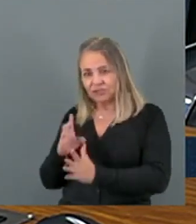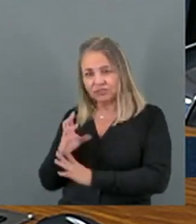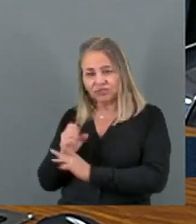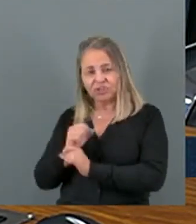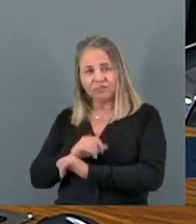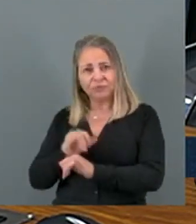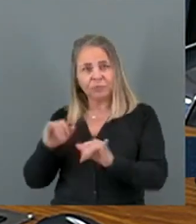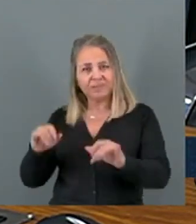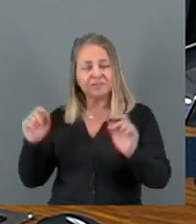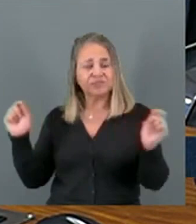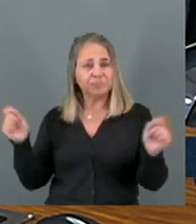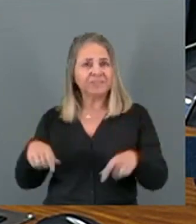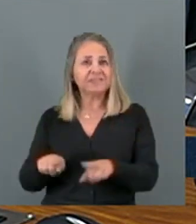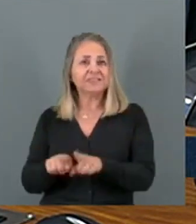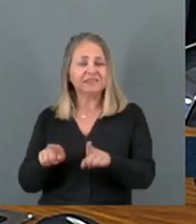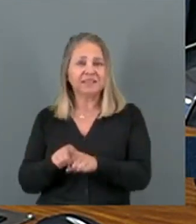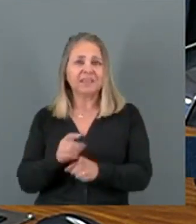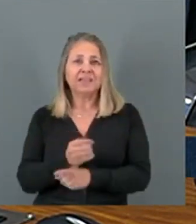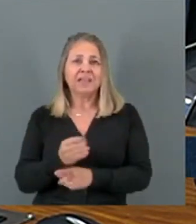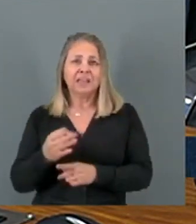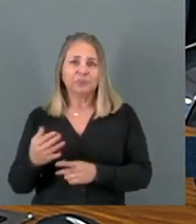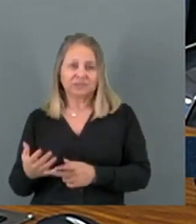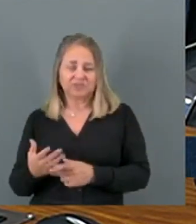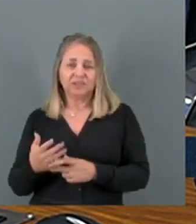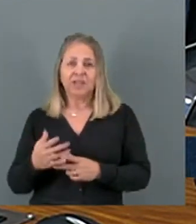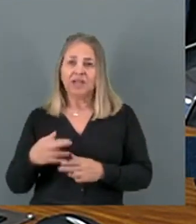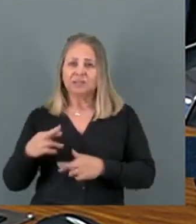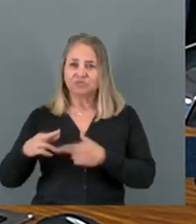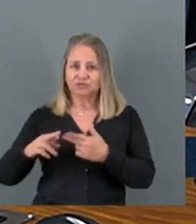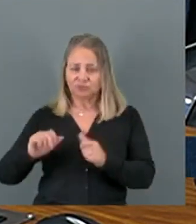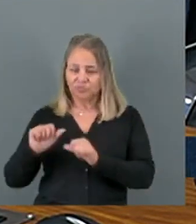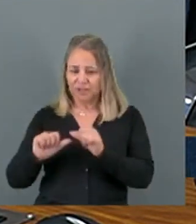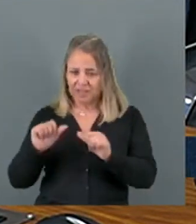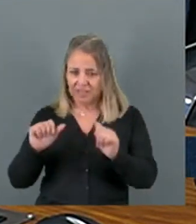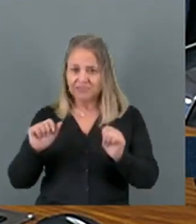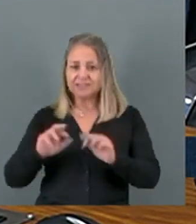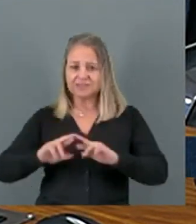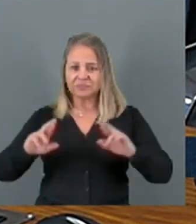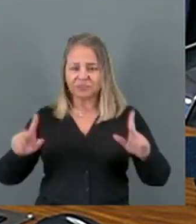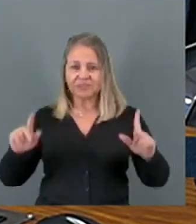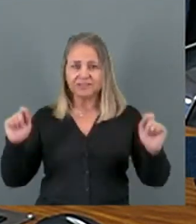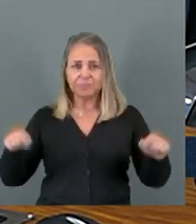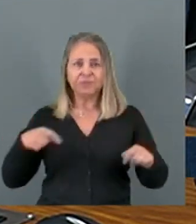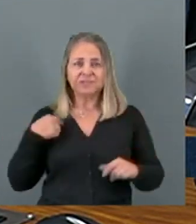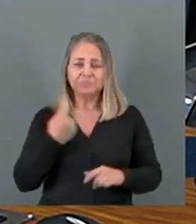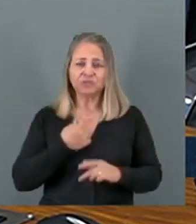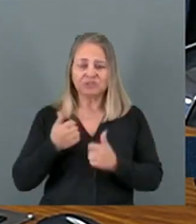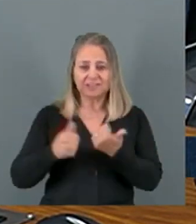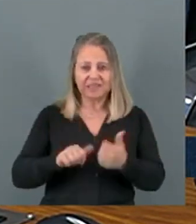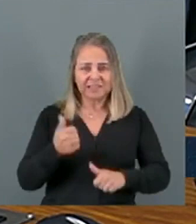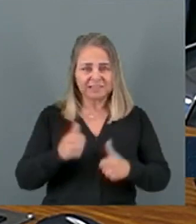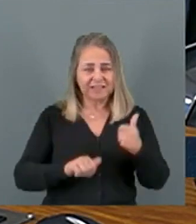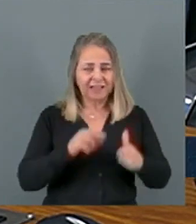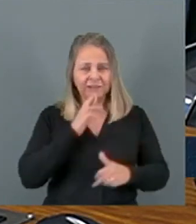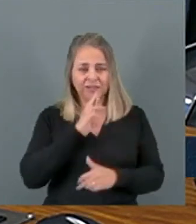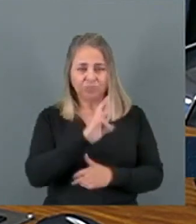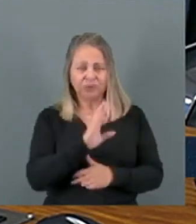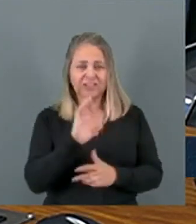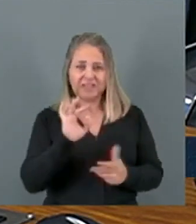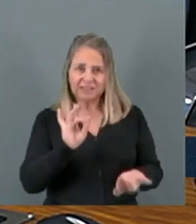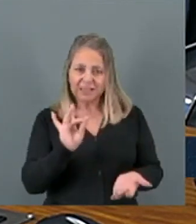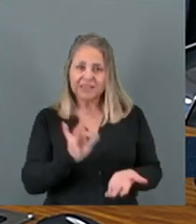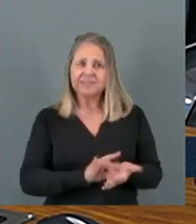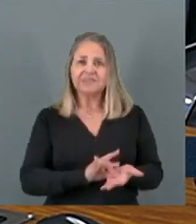eu preciso ter esses números estejam disponíveis para que a gente possa logo analisá-los. A gente precisa estar preparado a responder mais adequadamente a essas crises,